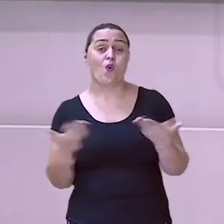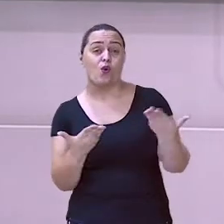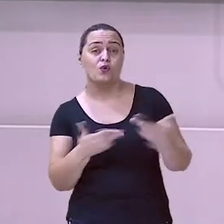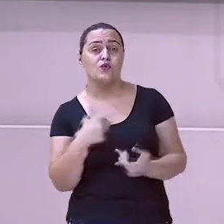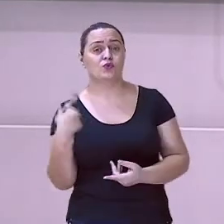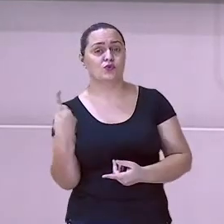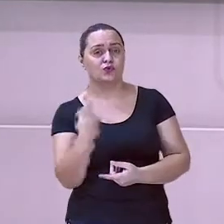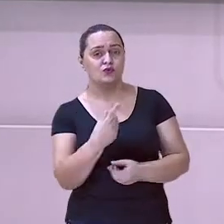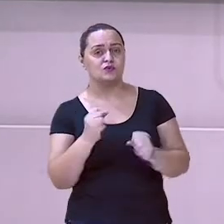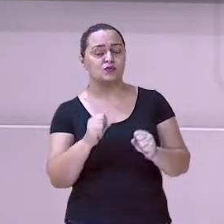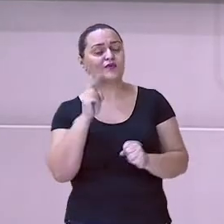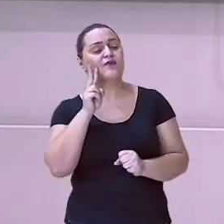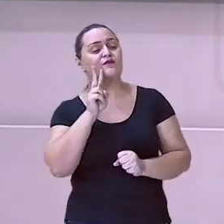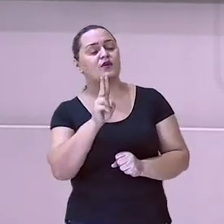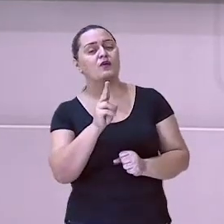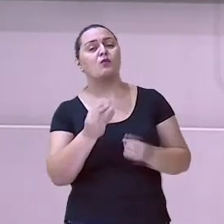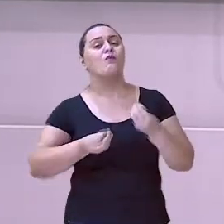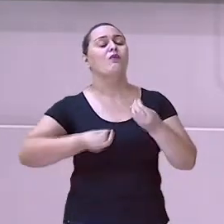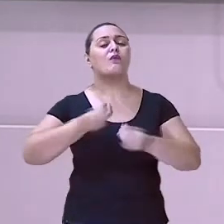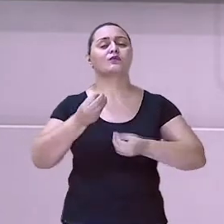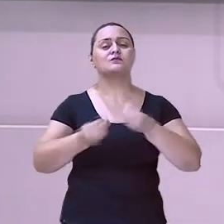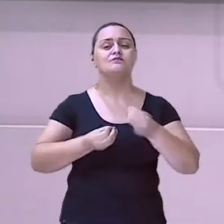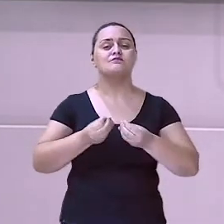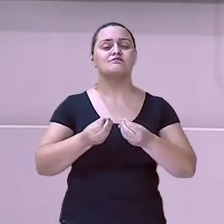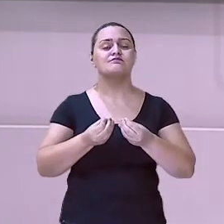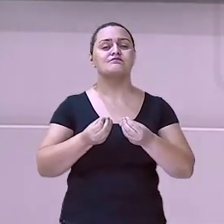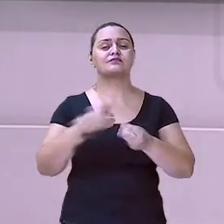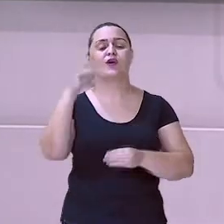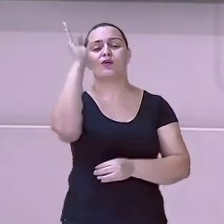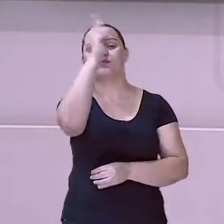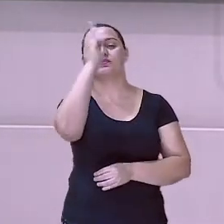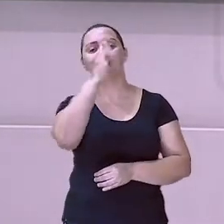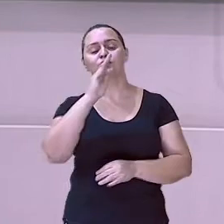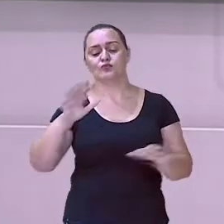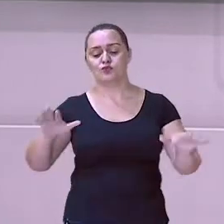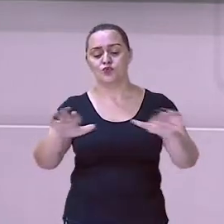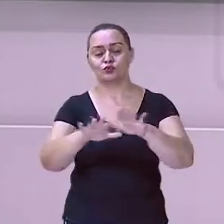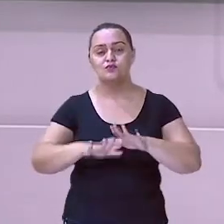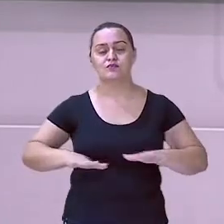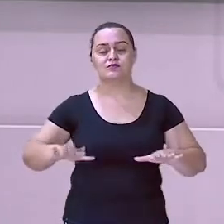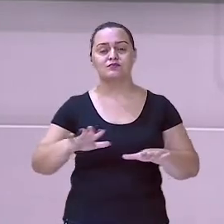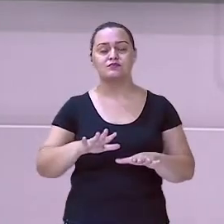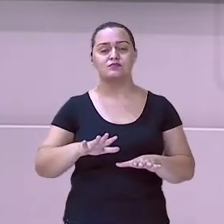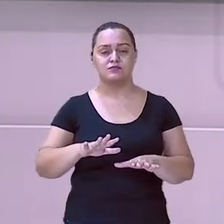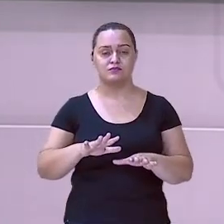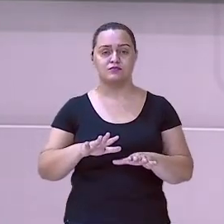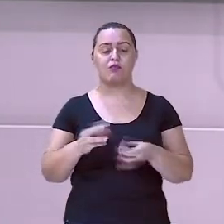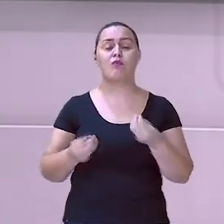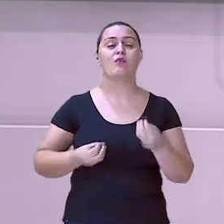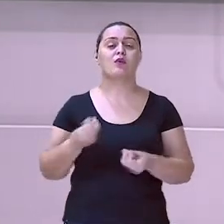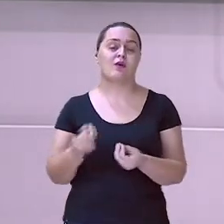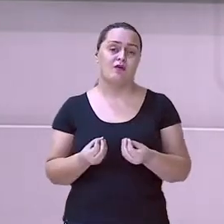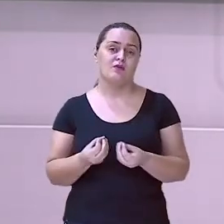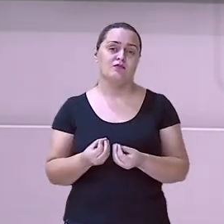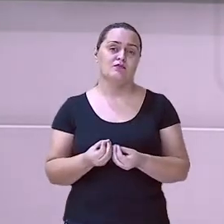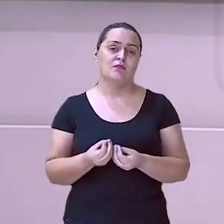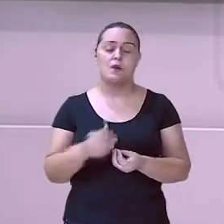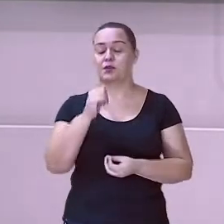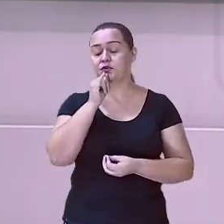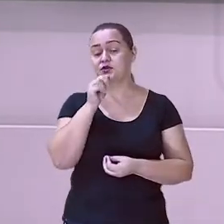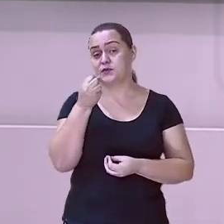nós temos hoje. Tá? Se nós temos essa sociedade hoje, da maneira como ela